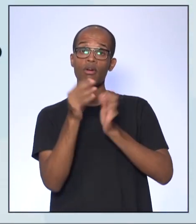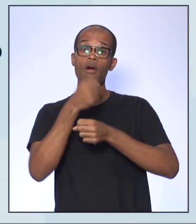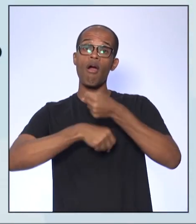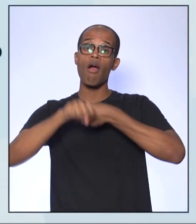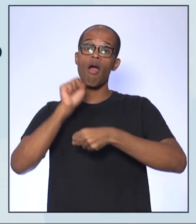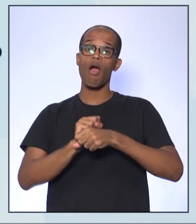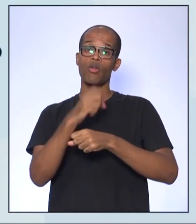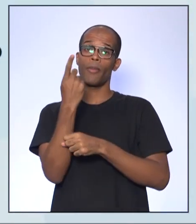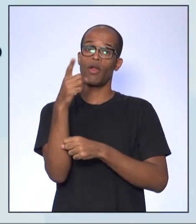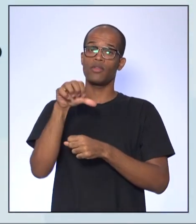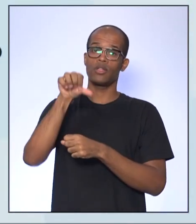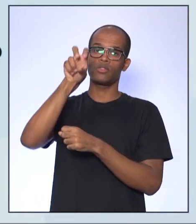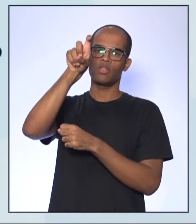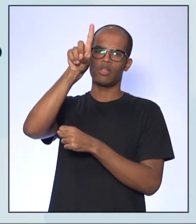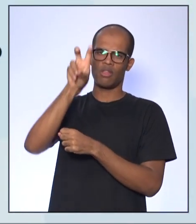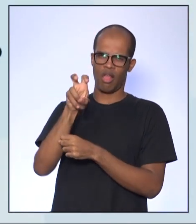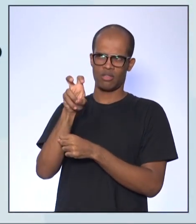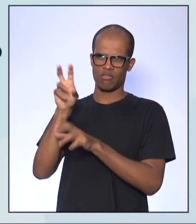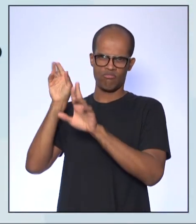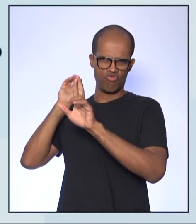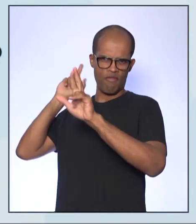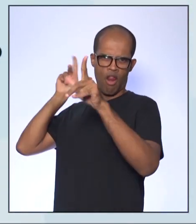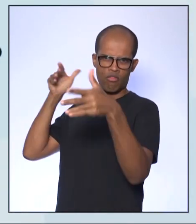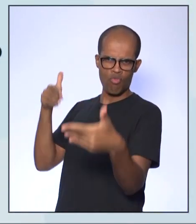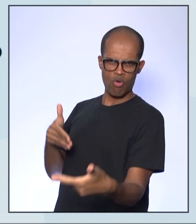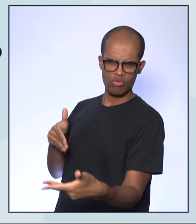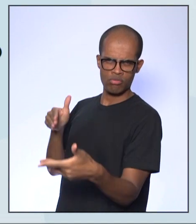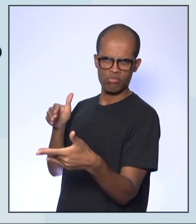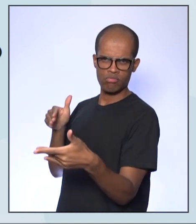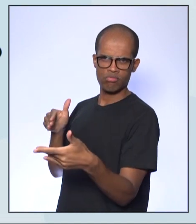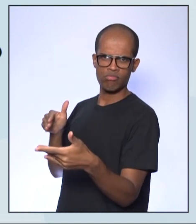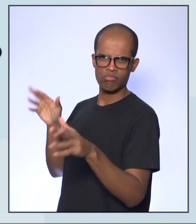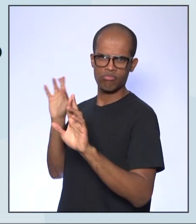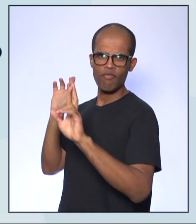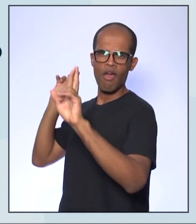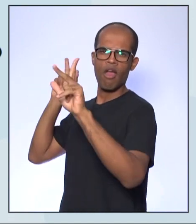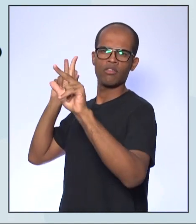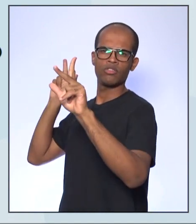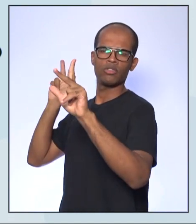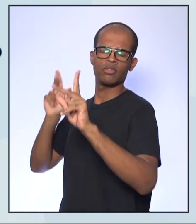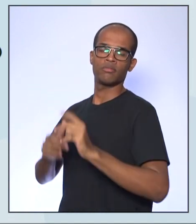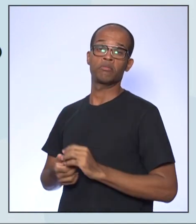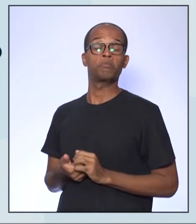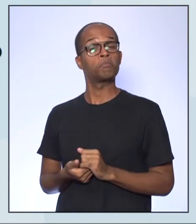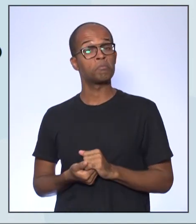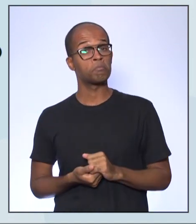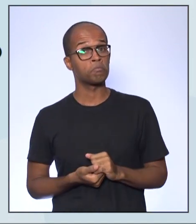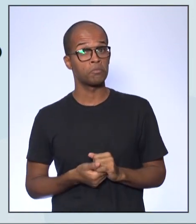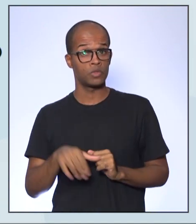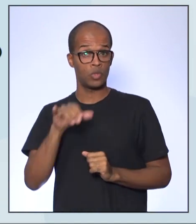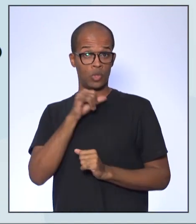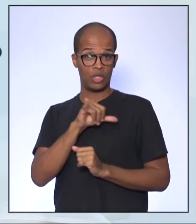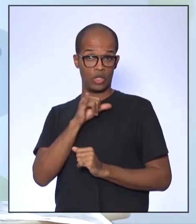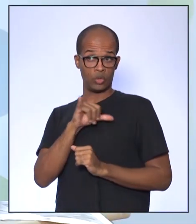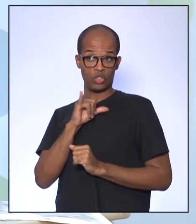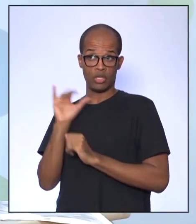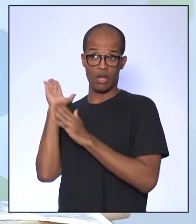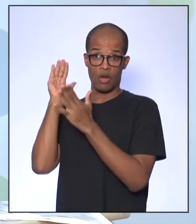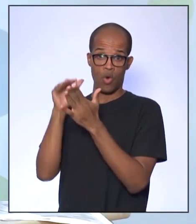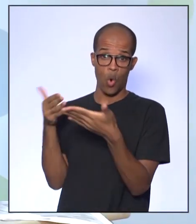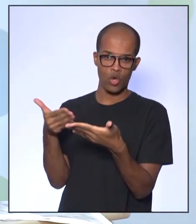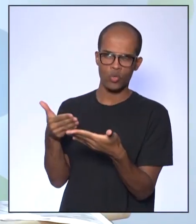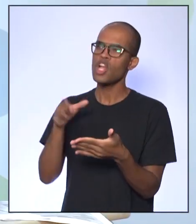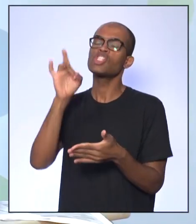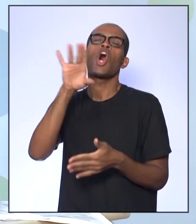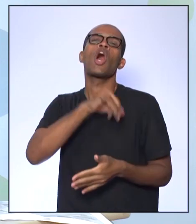1915. Há muita diferença do que ocorreu lá com o que está ocorre hoje em dia? Do Rio de Janeiro para o que ocorre hoje? Não só